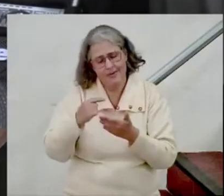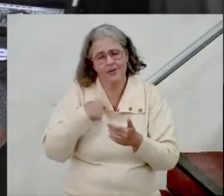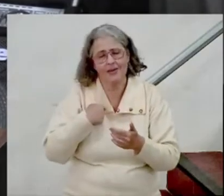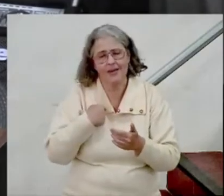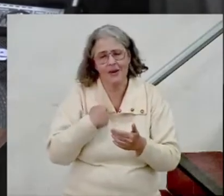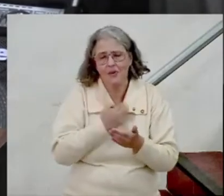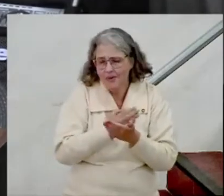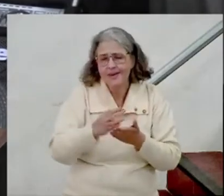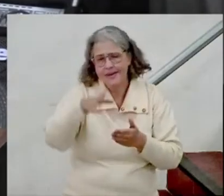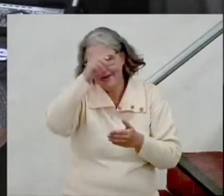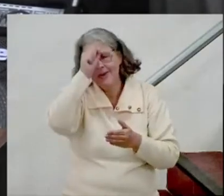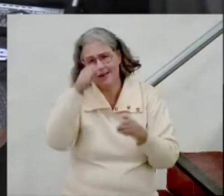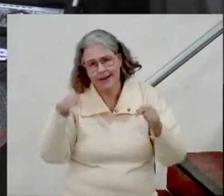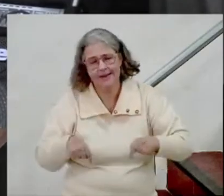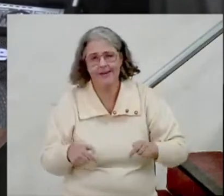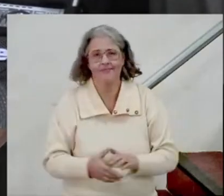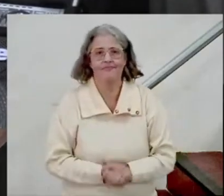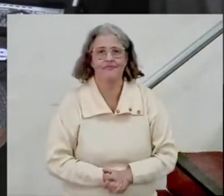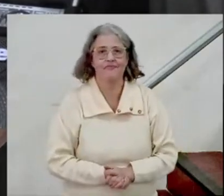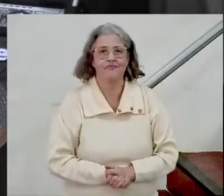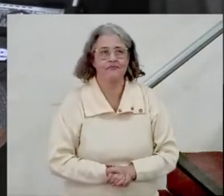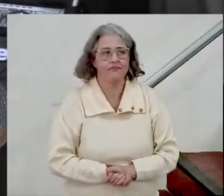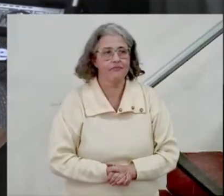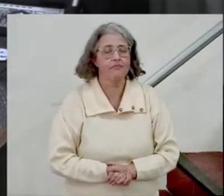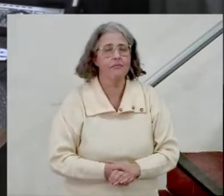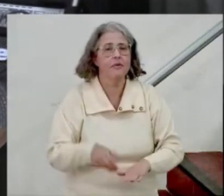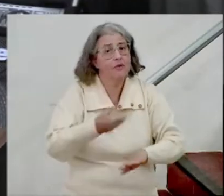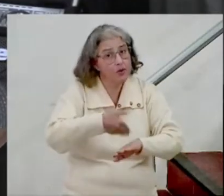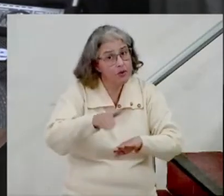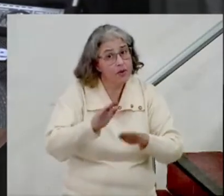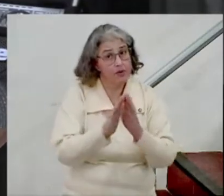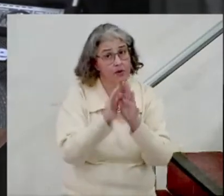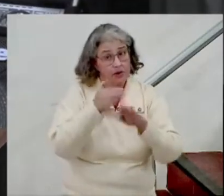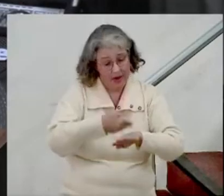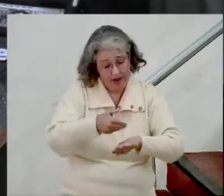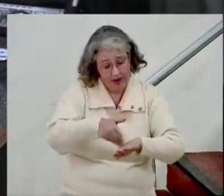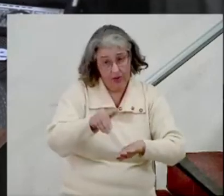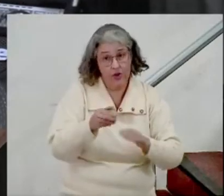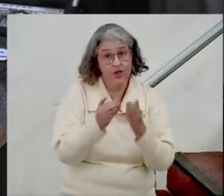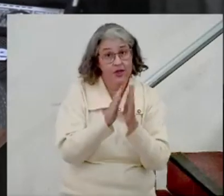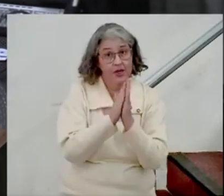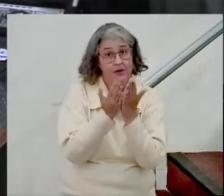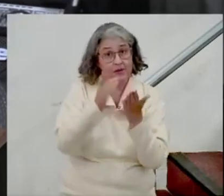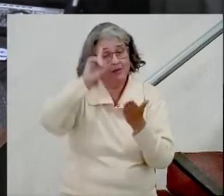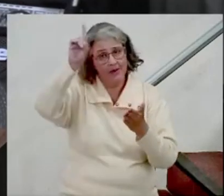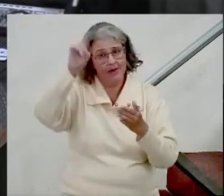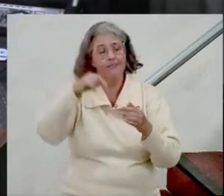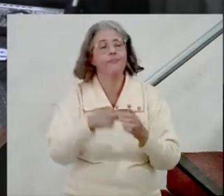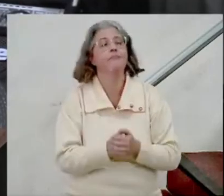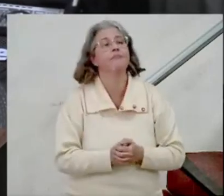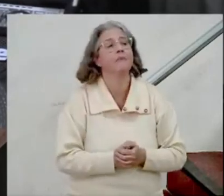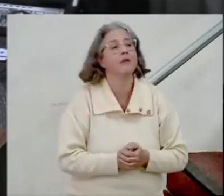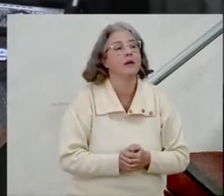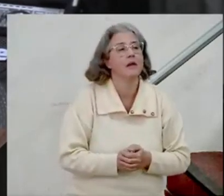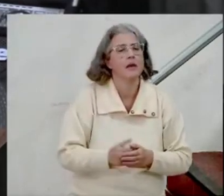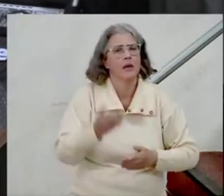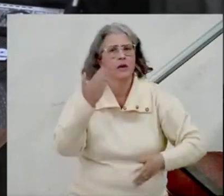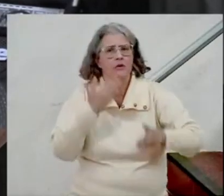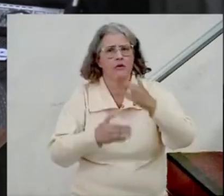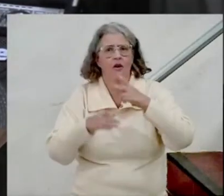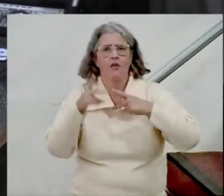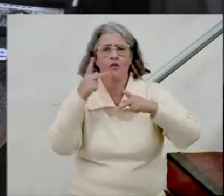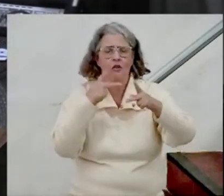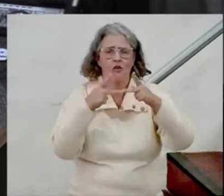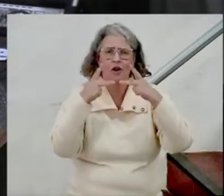eu quero conjugar arqueologia bíblica e Antigo Testamento com uma mensagem da palavra de Deus que se conecta ao que Deus tem feito